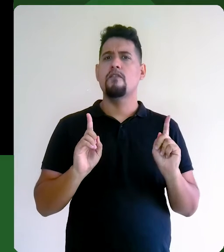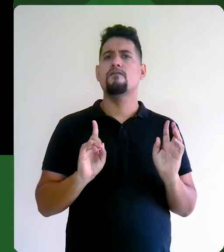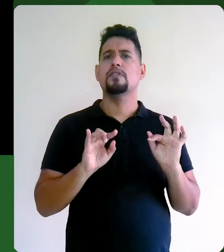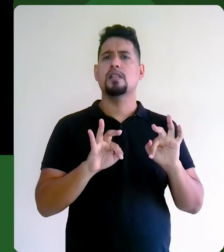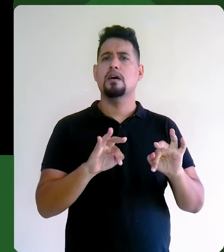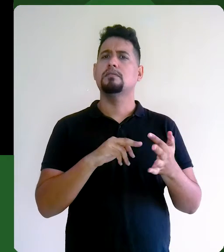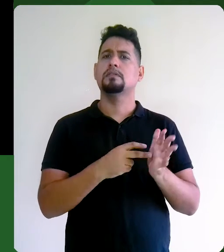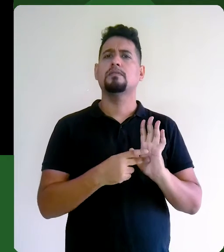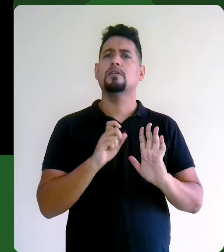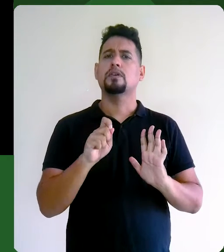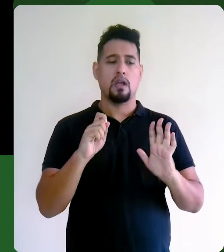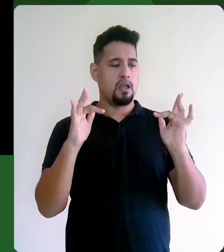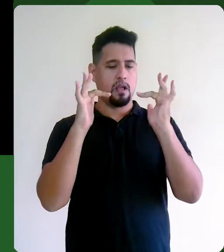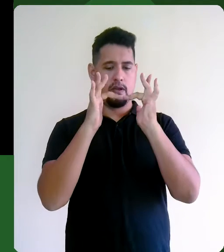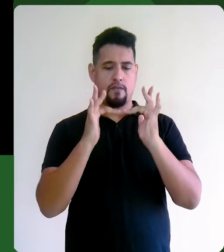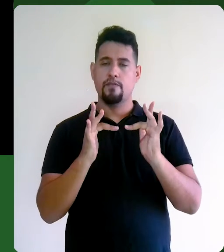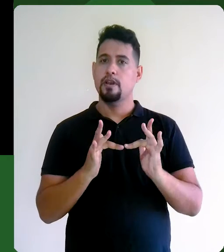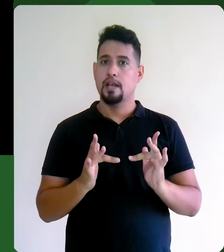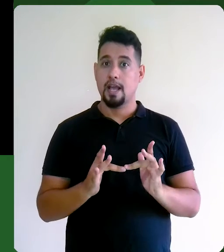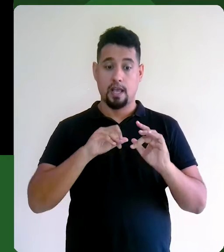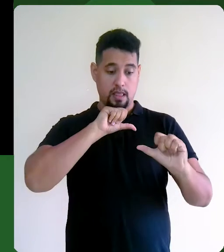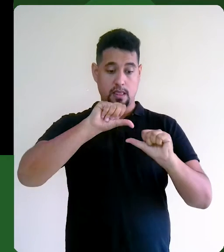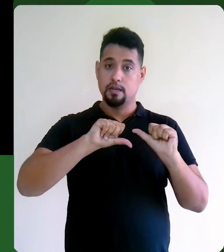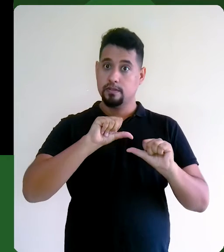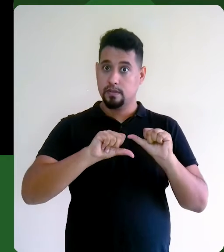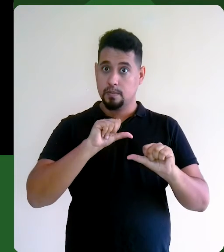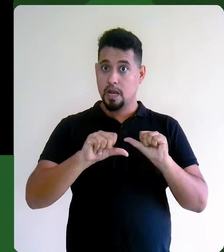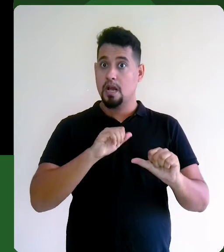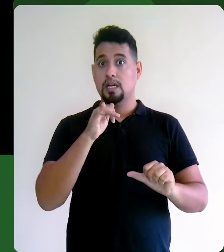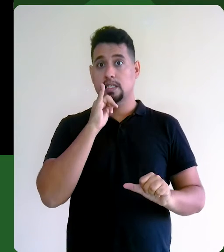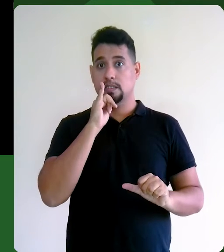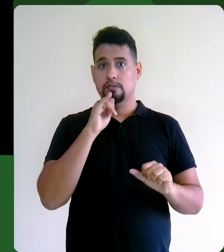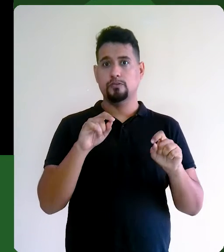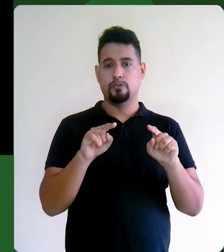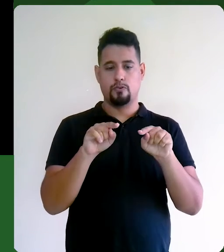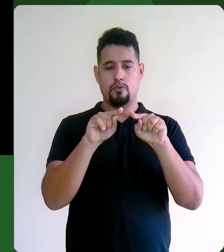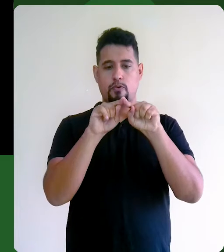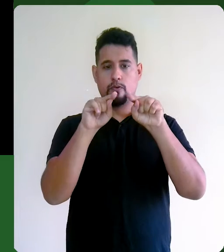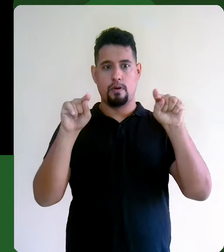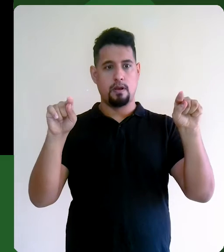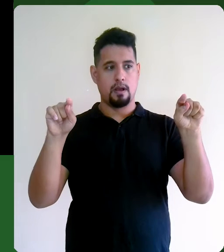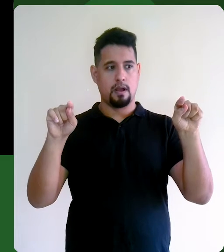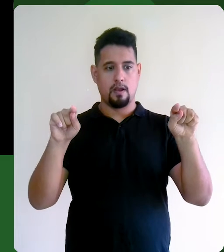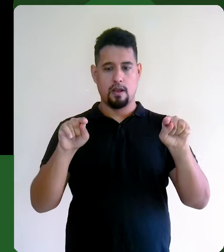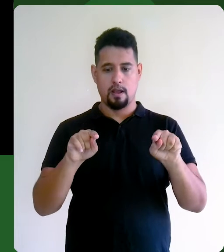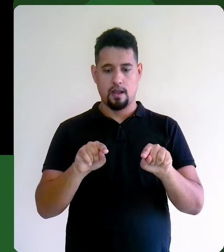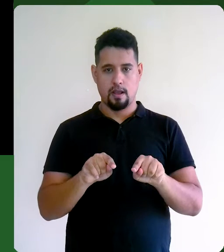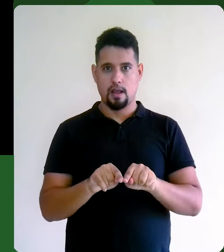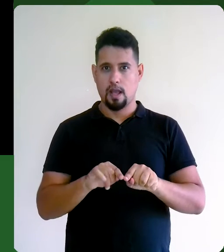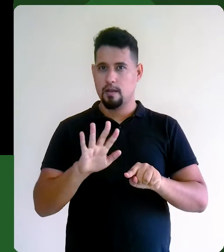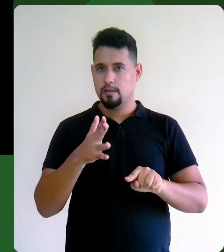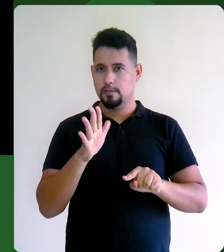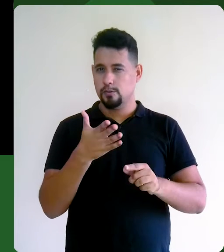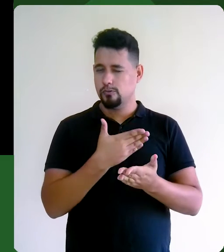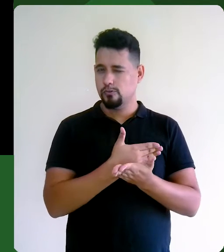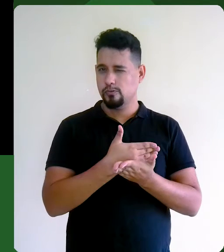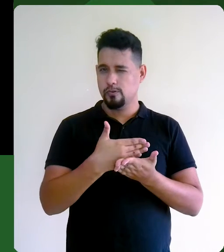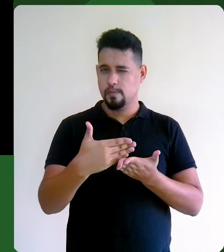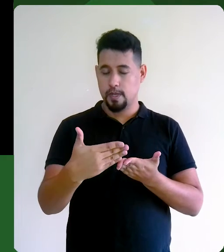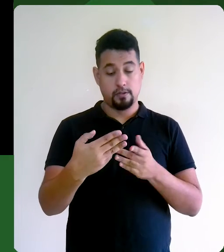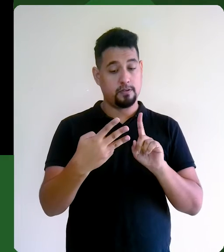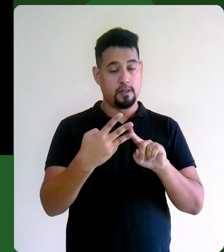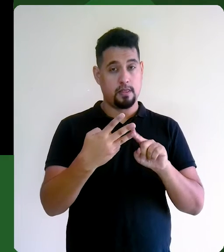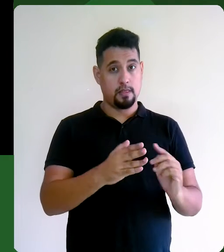A finalização, ou seja, onde eu vou ligar e vou transformar isso aqui num triângulo invertido, vai ser mais ou menos no